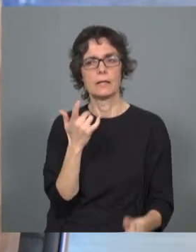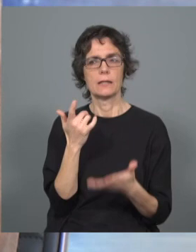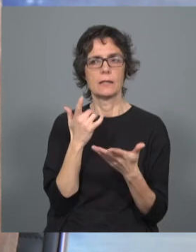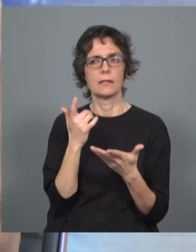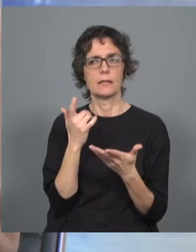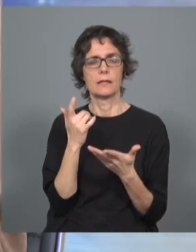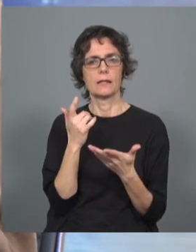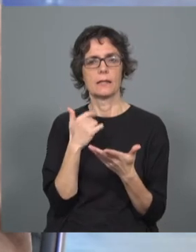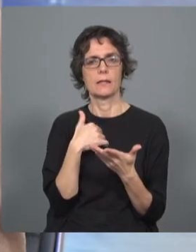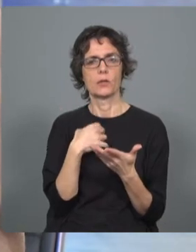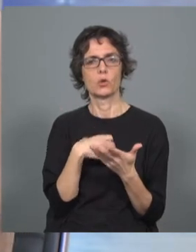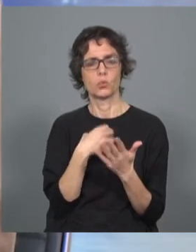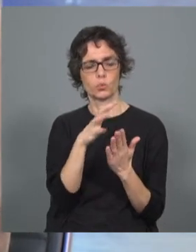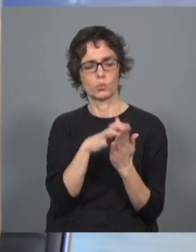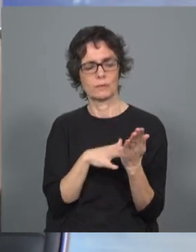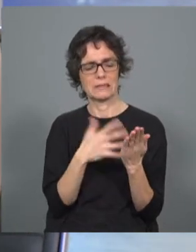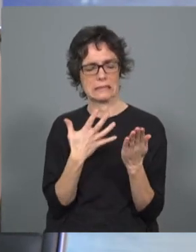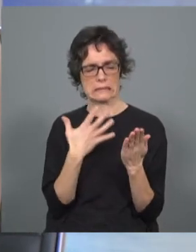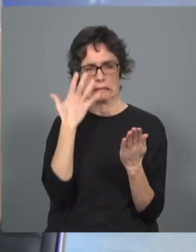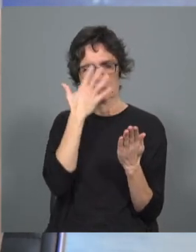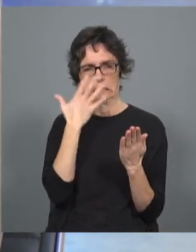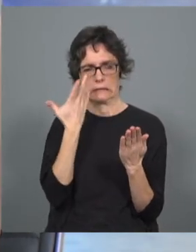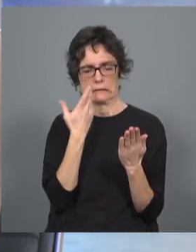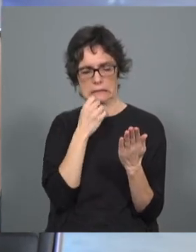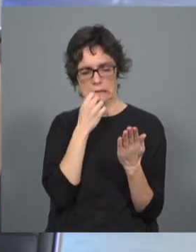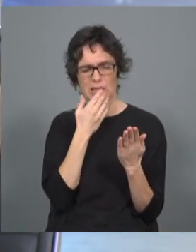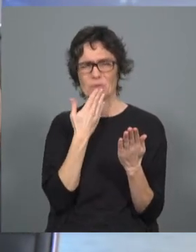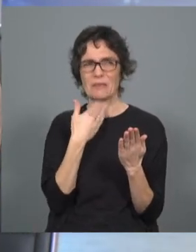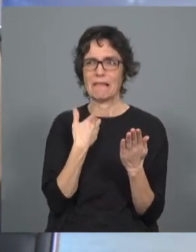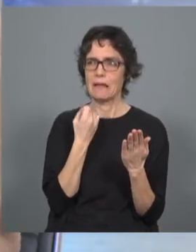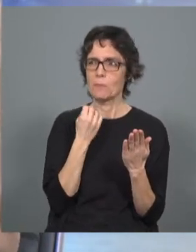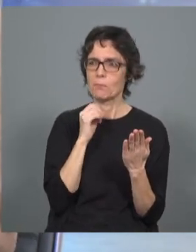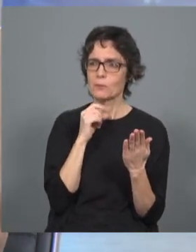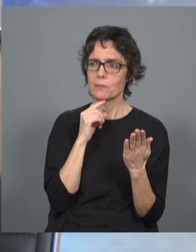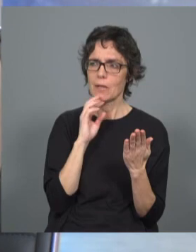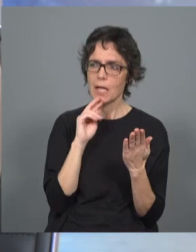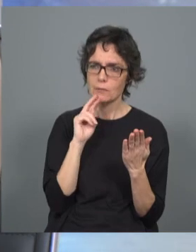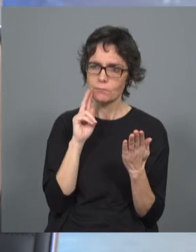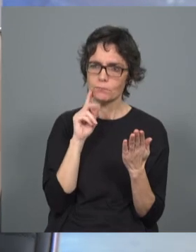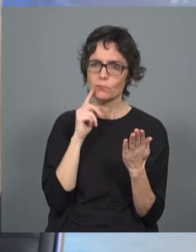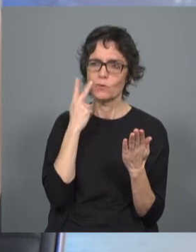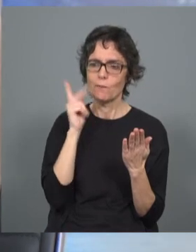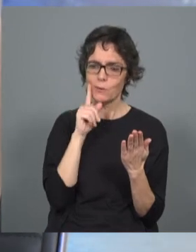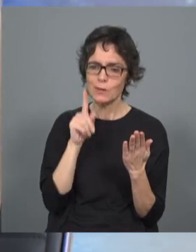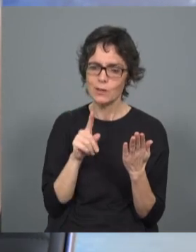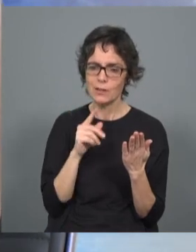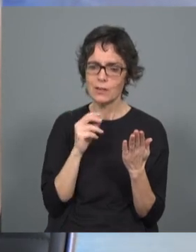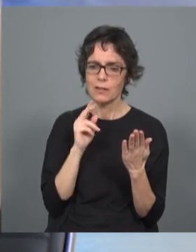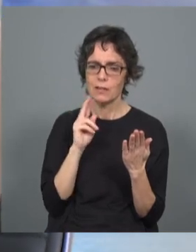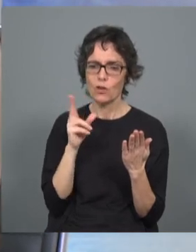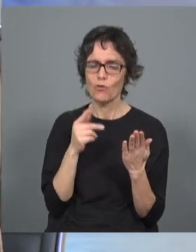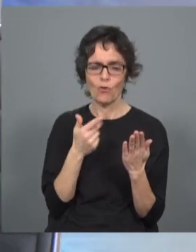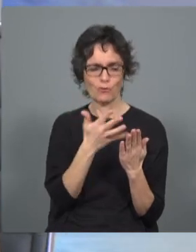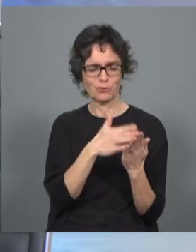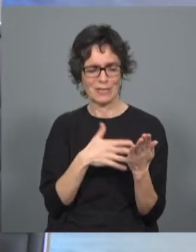que aquilo era muito vago e talvez não fosse tão transformador quanto devia ou quanto podia, e que talvez